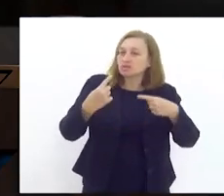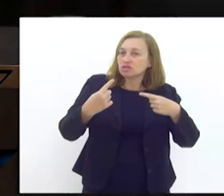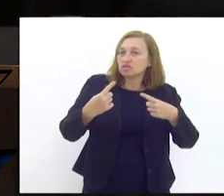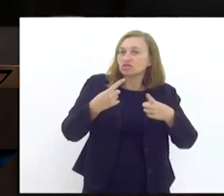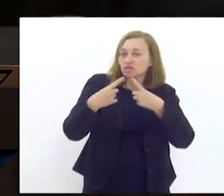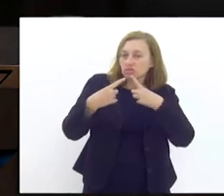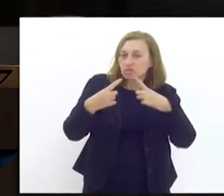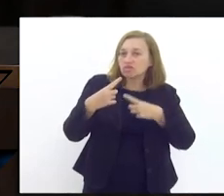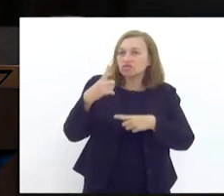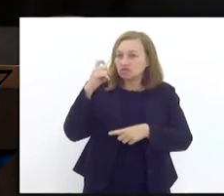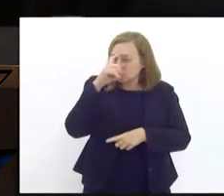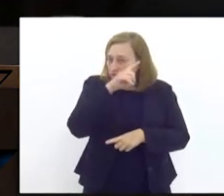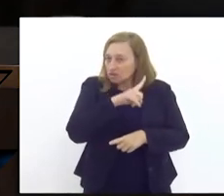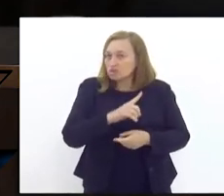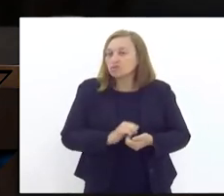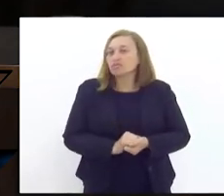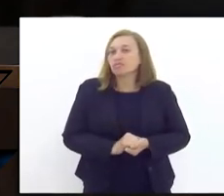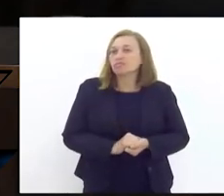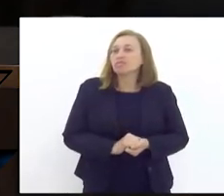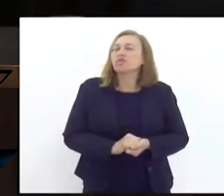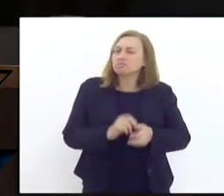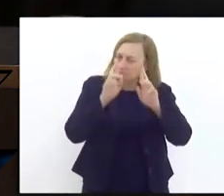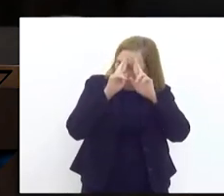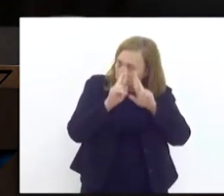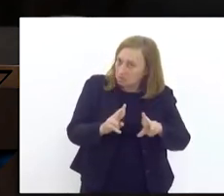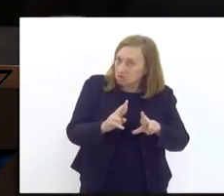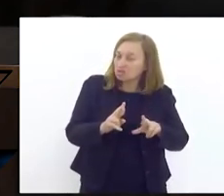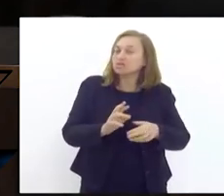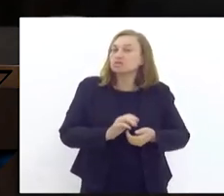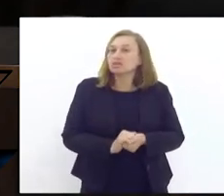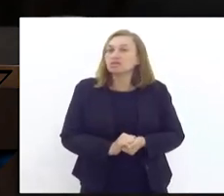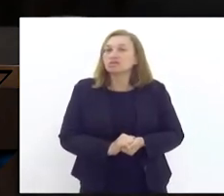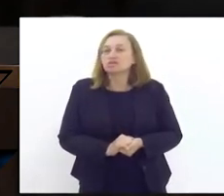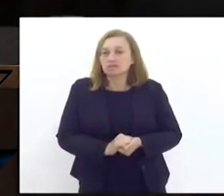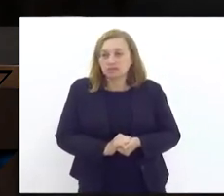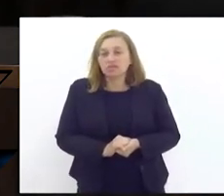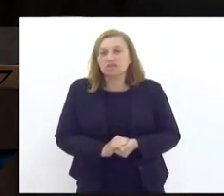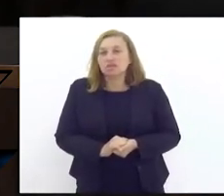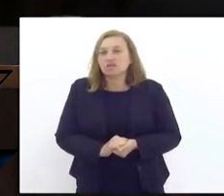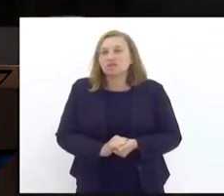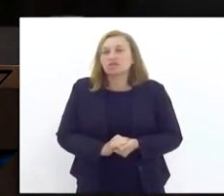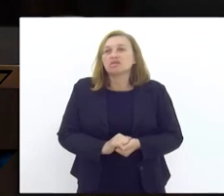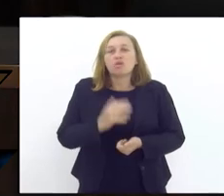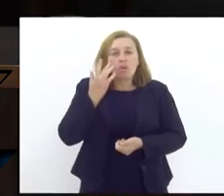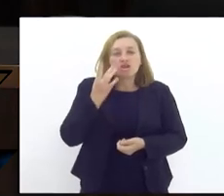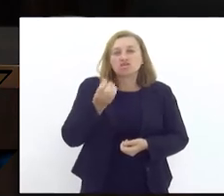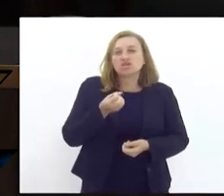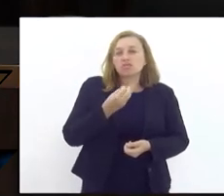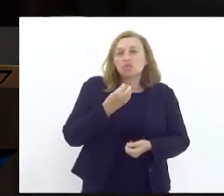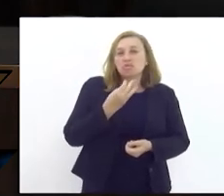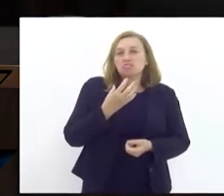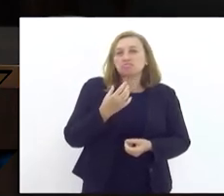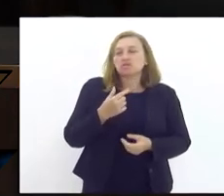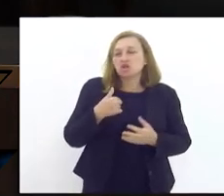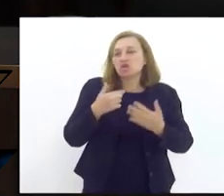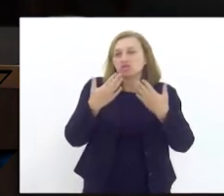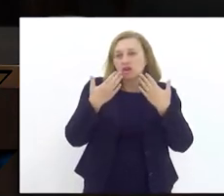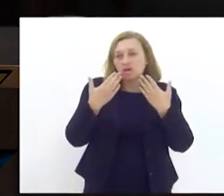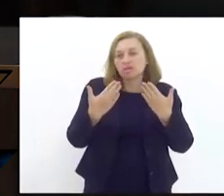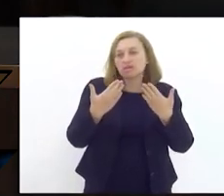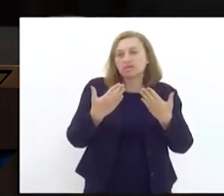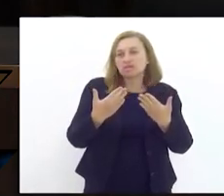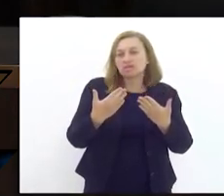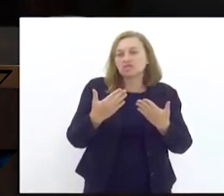duros né do ponto de vista mas muito respeitosos do ponto de vista programado acho que esses cincos aspectos aqui que eu apresentei são